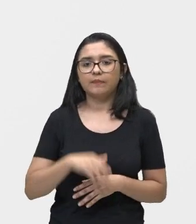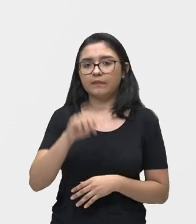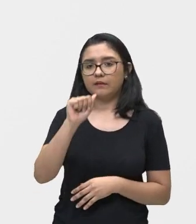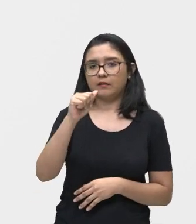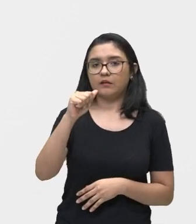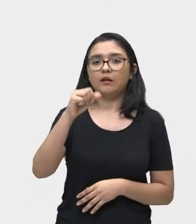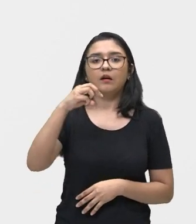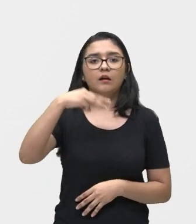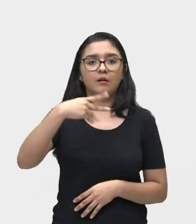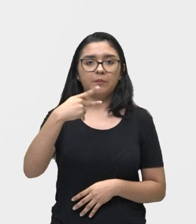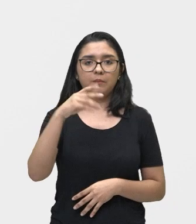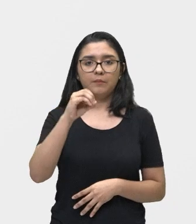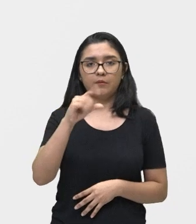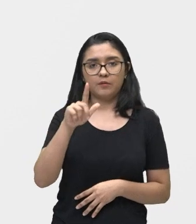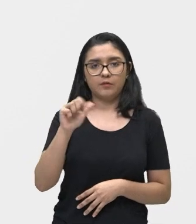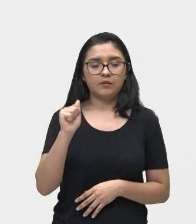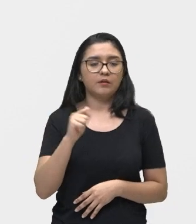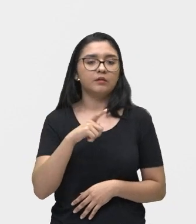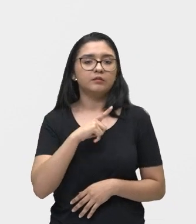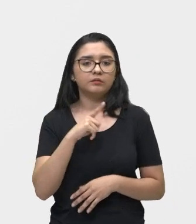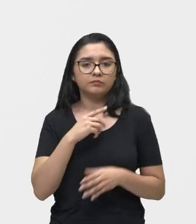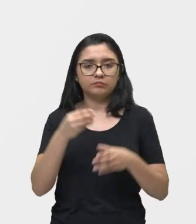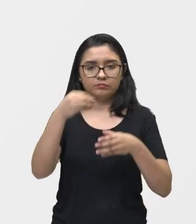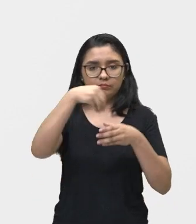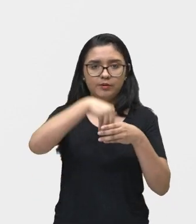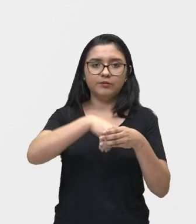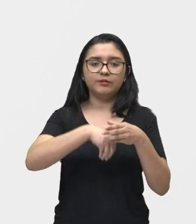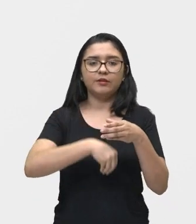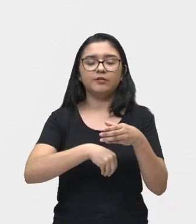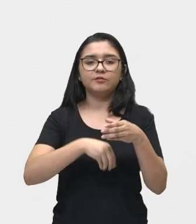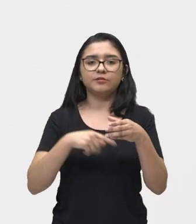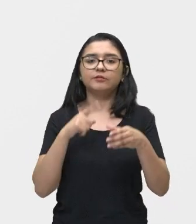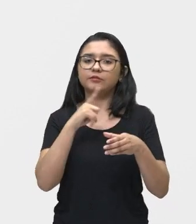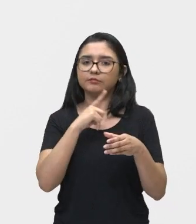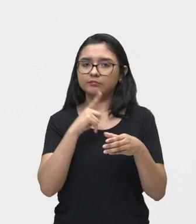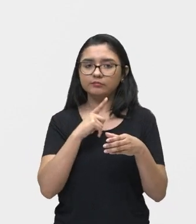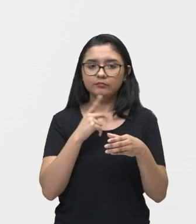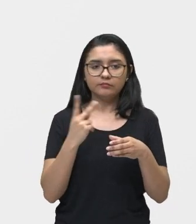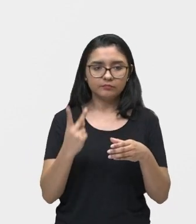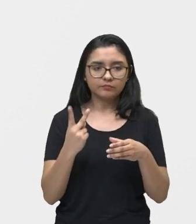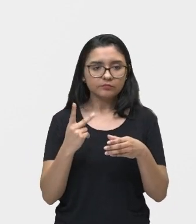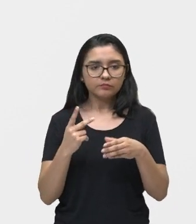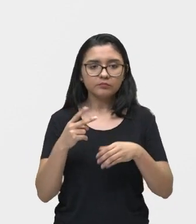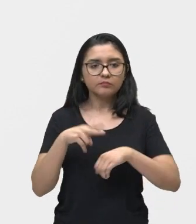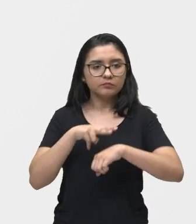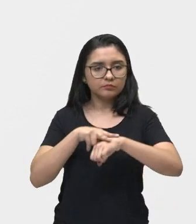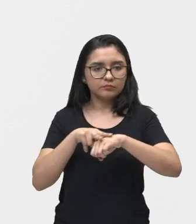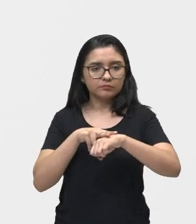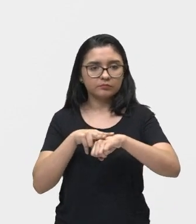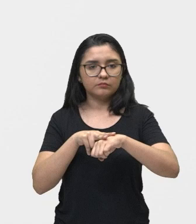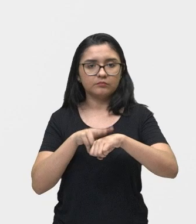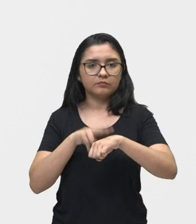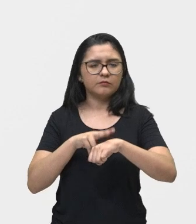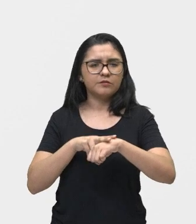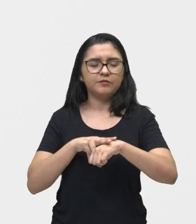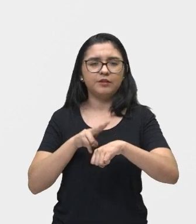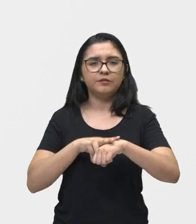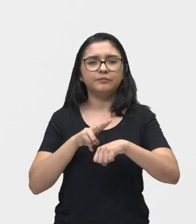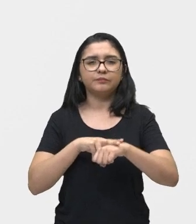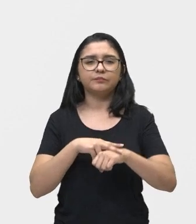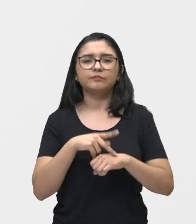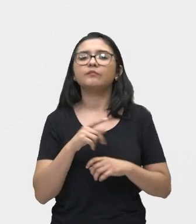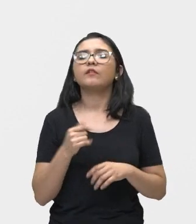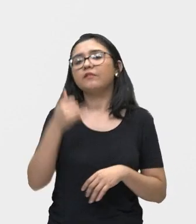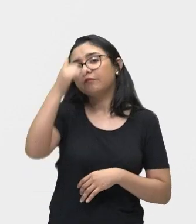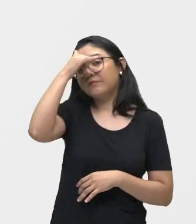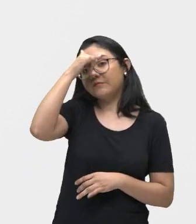parede dupla de vidro no vácuo. Entre elas, você tem aí, ela vai evitar o quê?